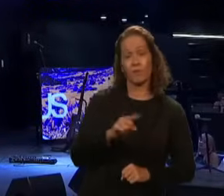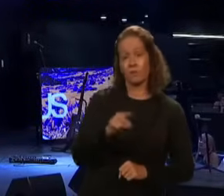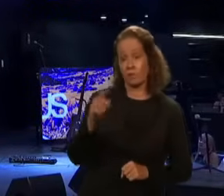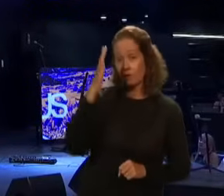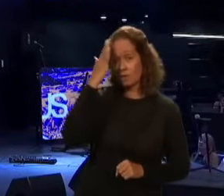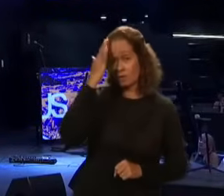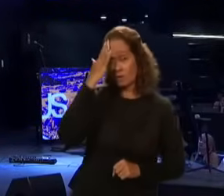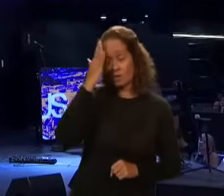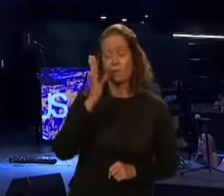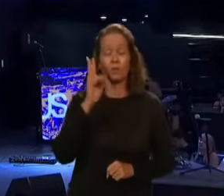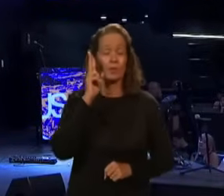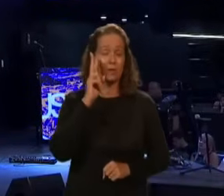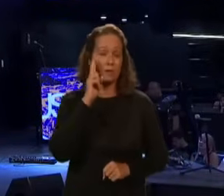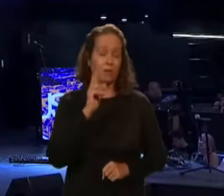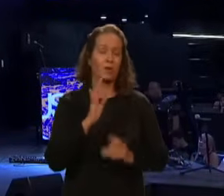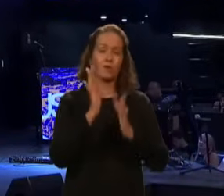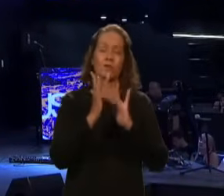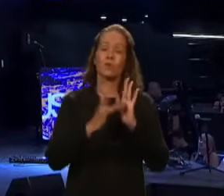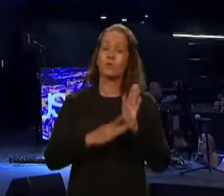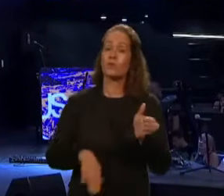história? Jesus chega,